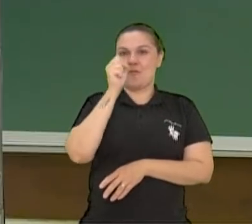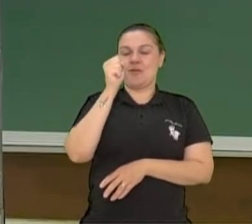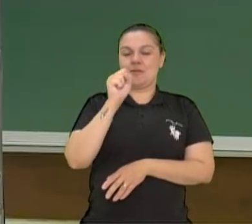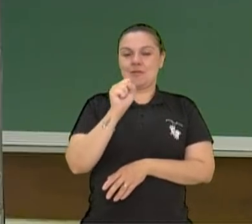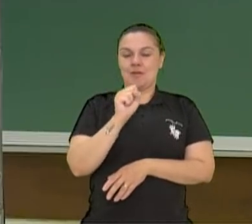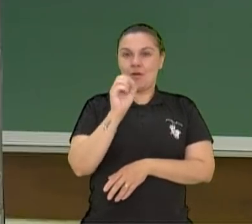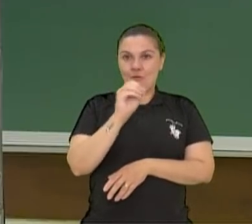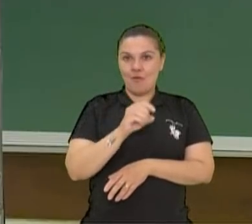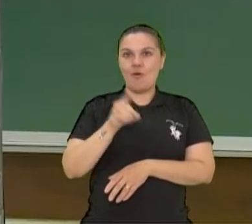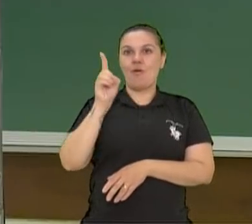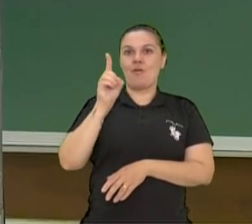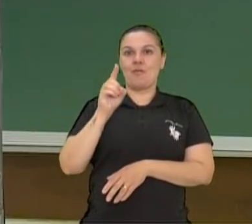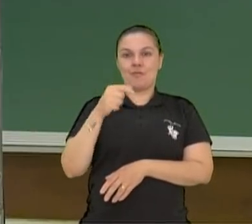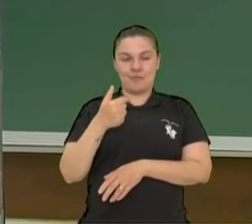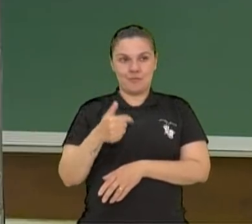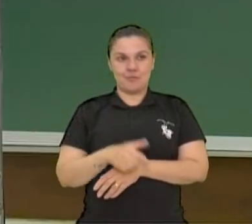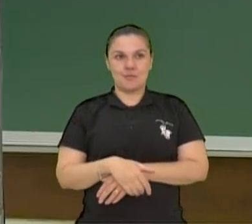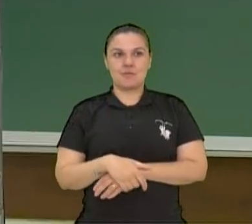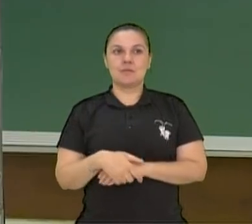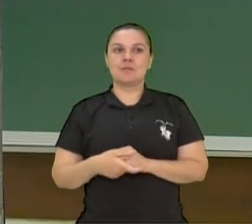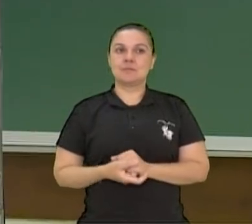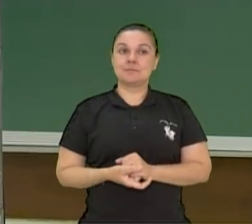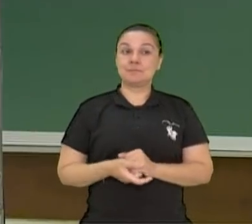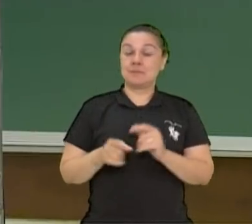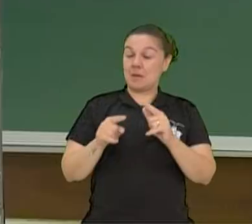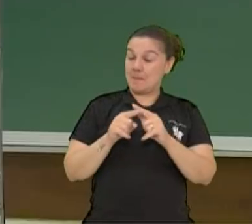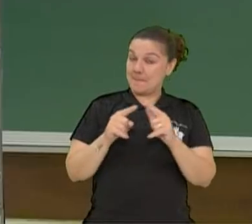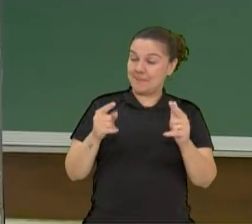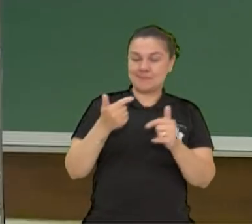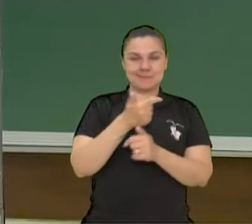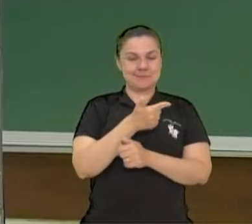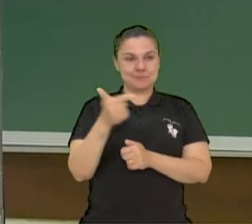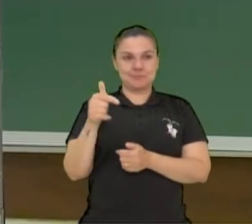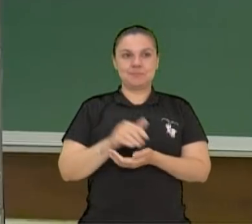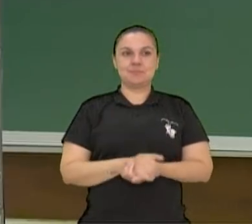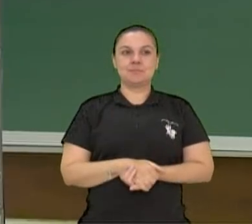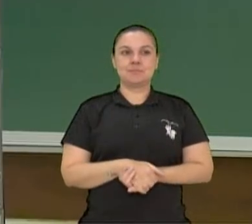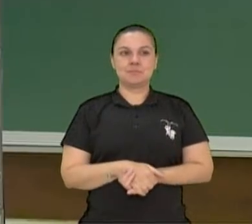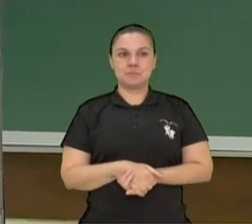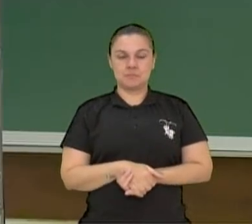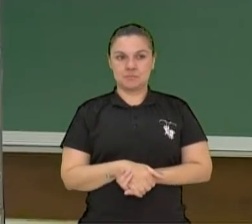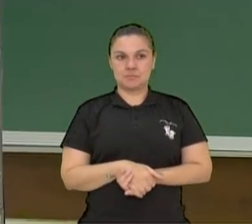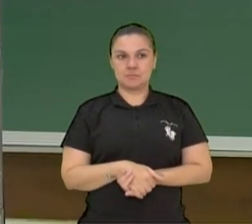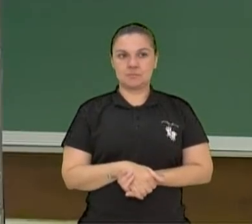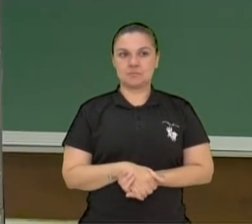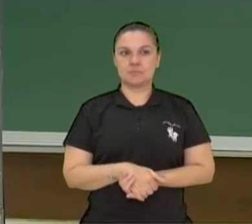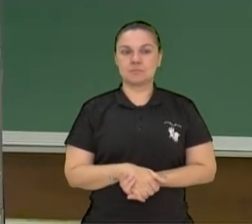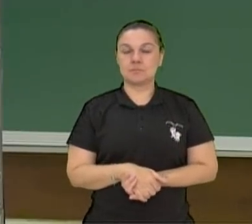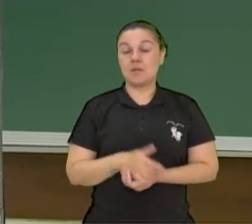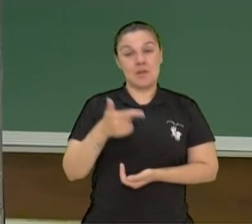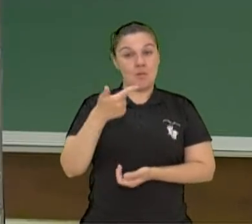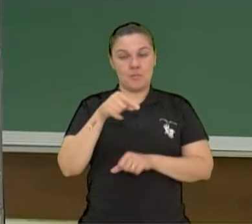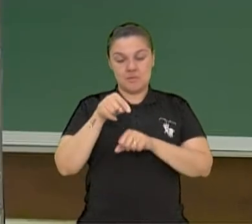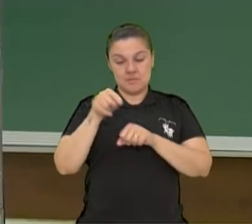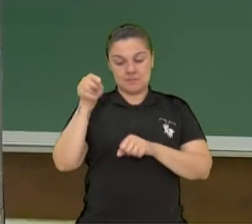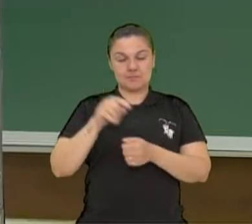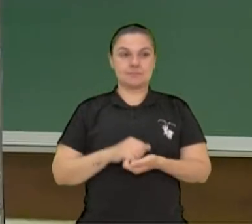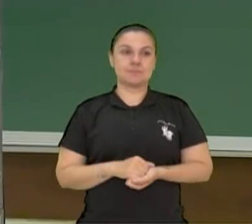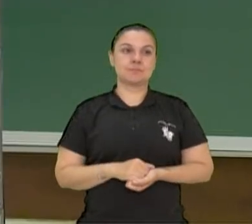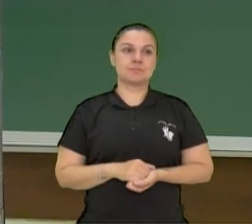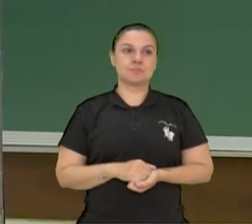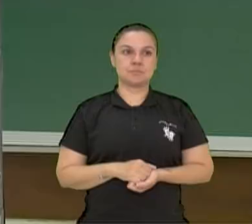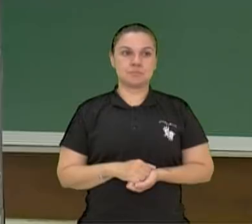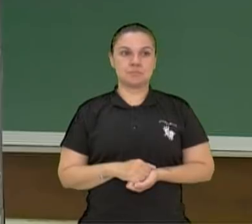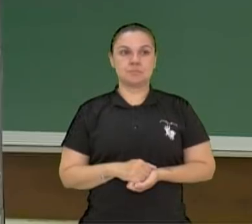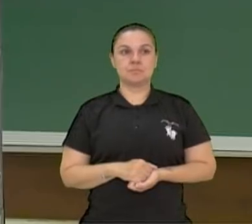intensidade, a gente continua falando voo, mas sem o acento diferencial agora, não se usa mais o circunflexo. Também eu